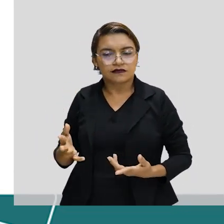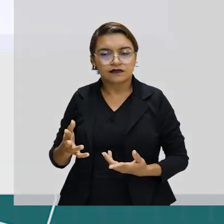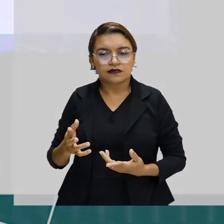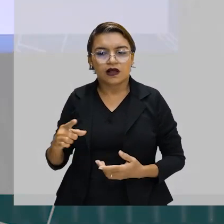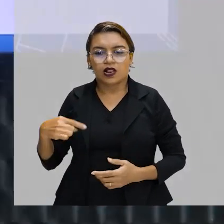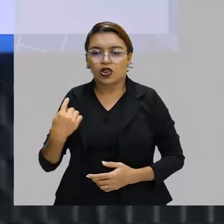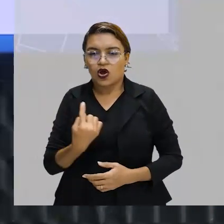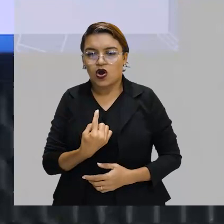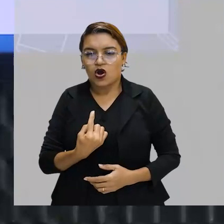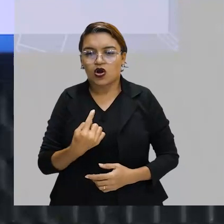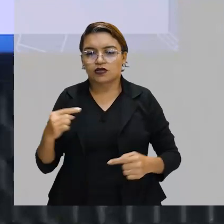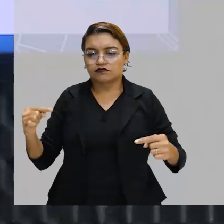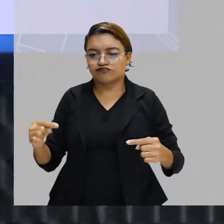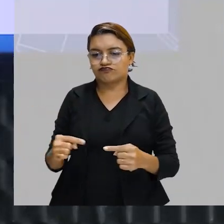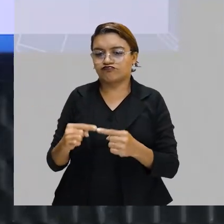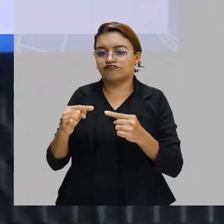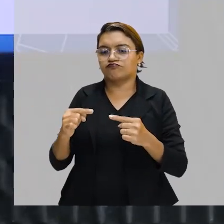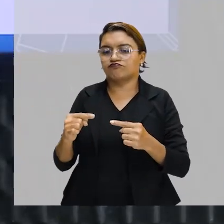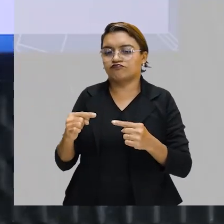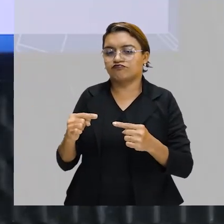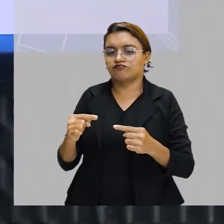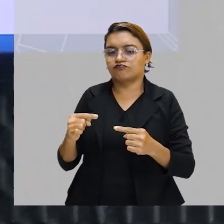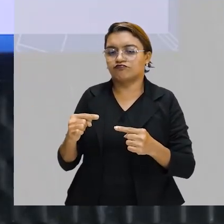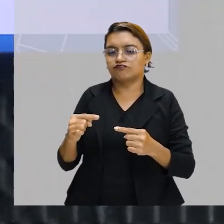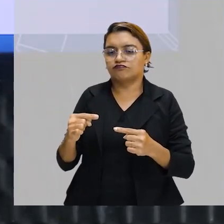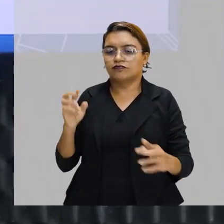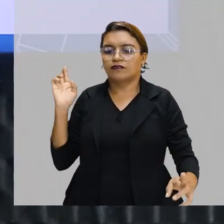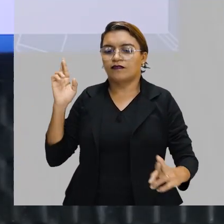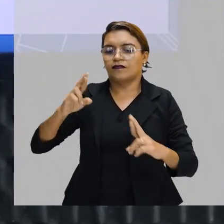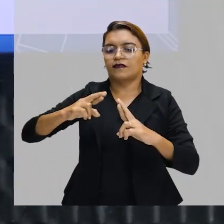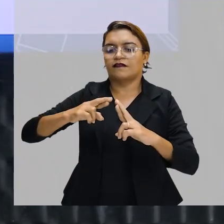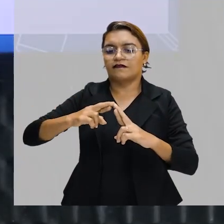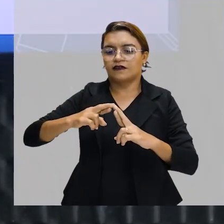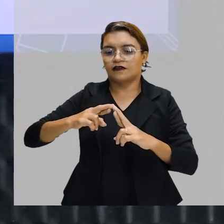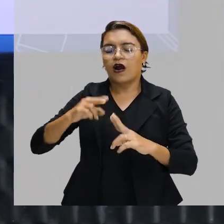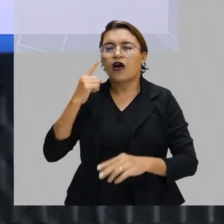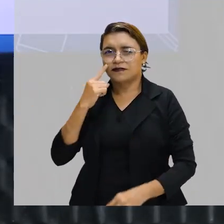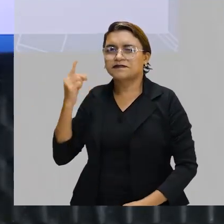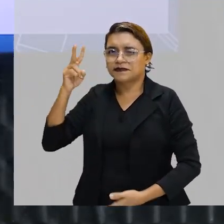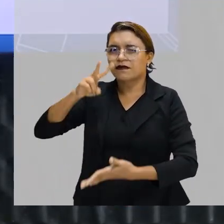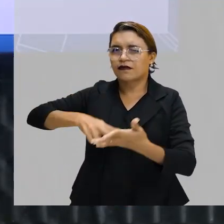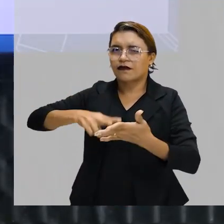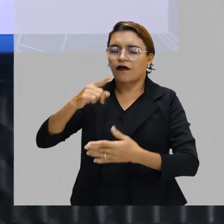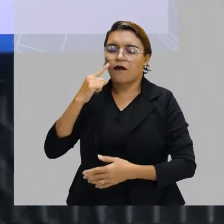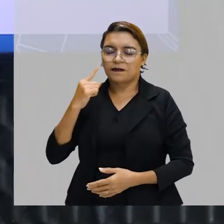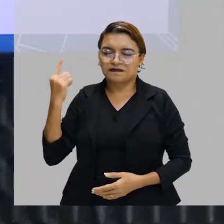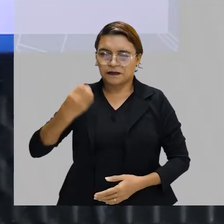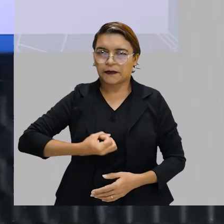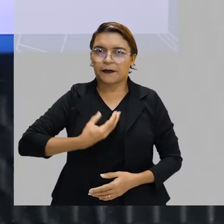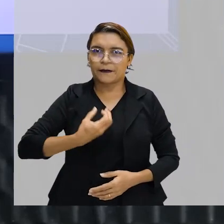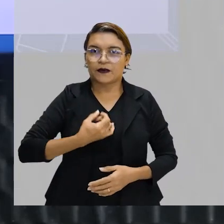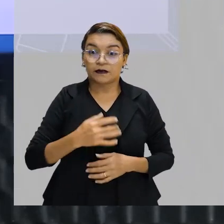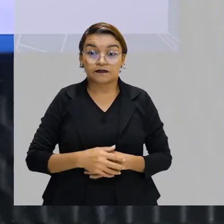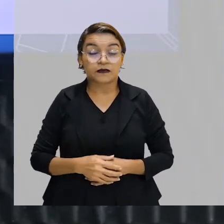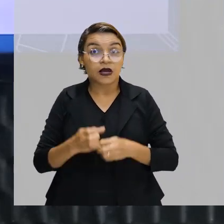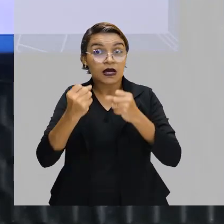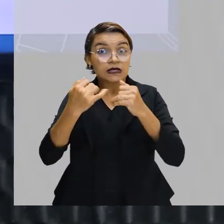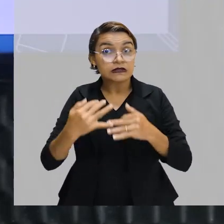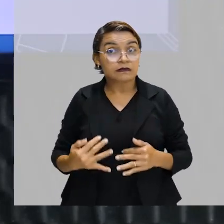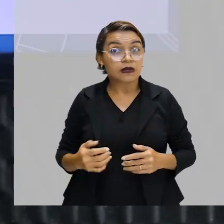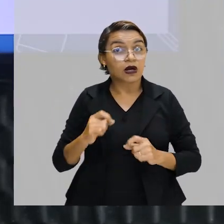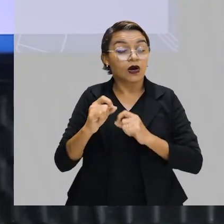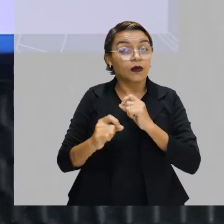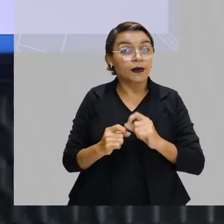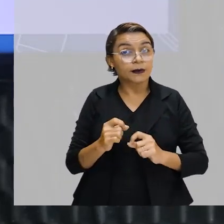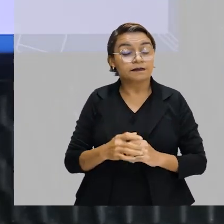em concordata, vós protestais por referência, eles escafedem a massa. Observa aqui, ó. Ele diz, o eu lírico, né?